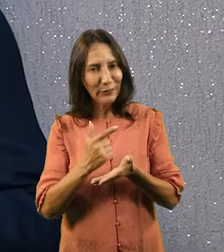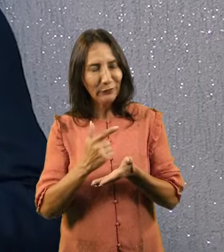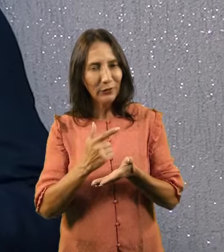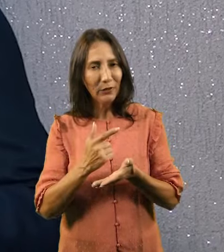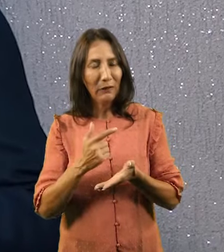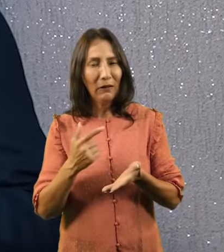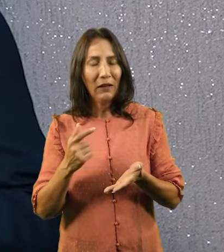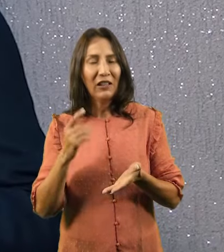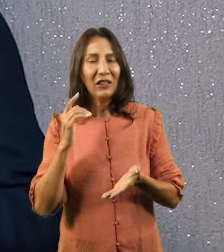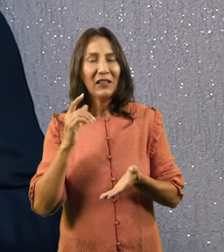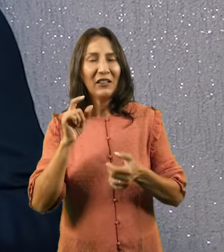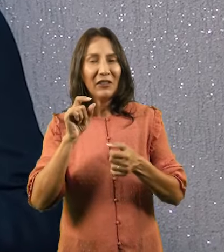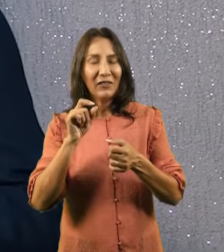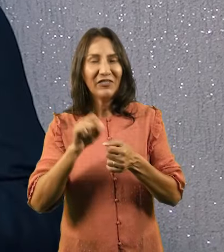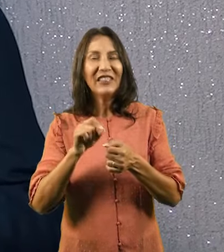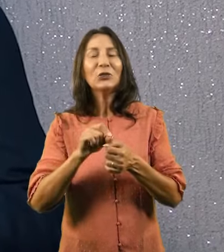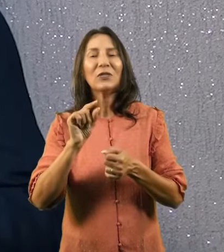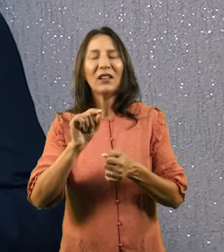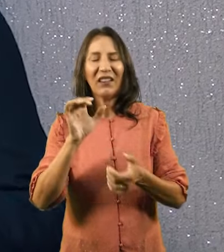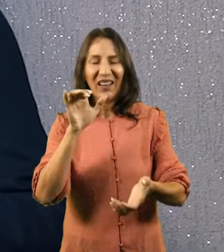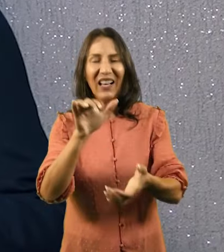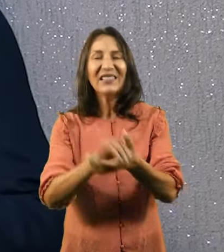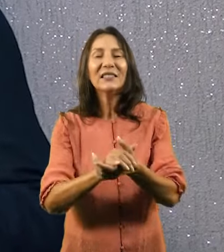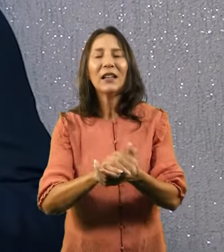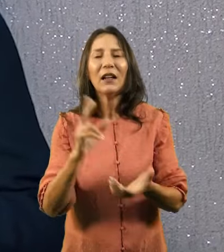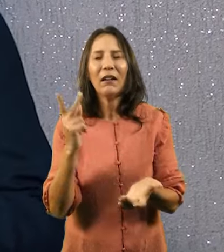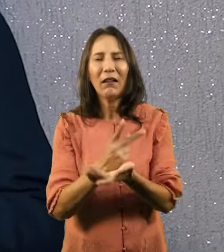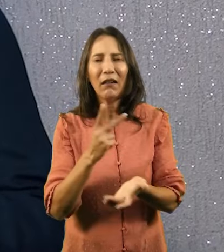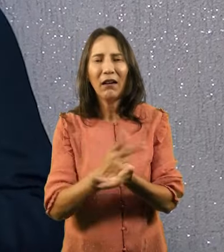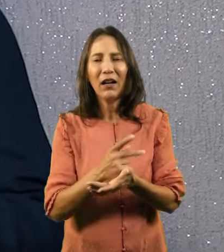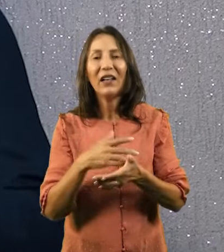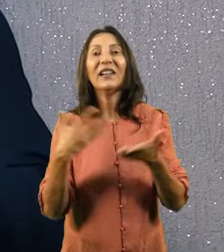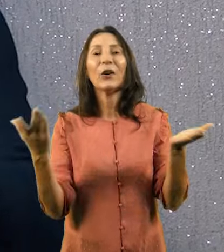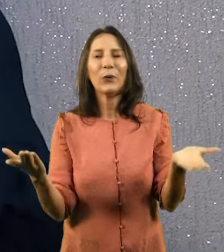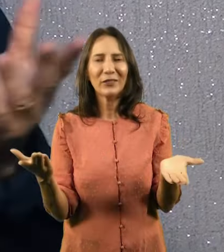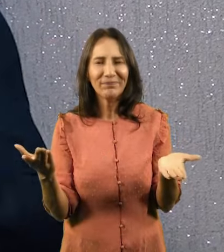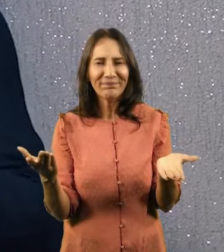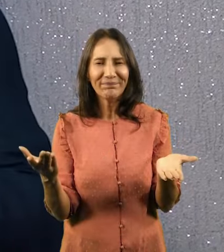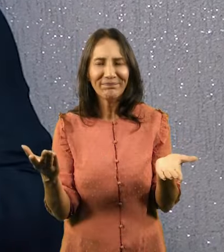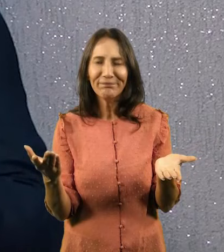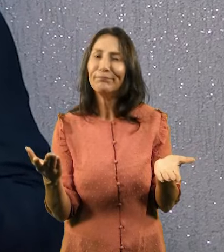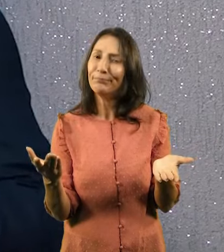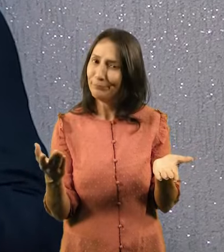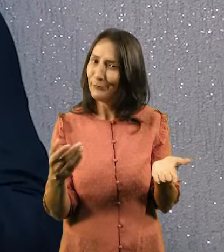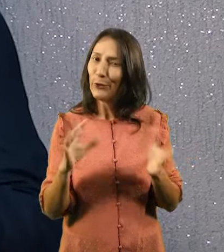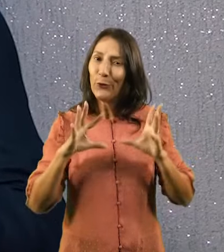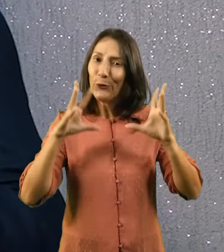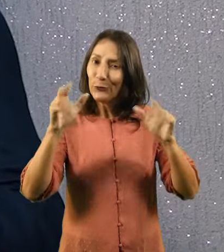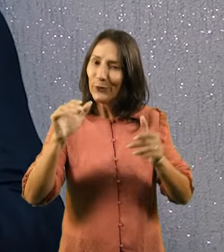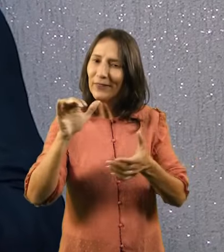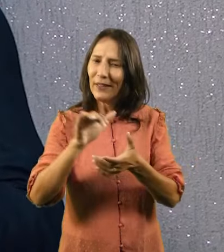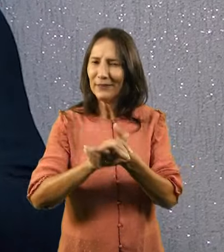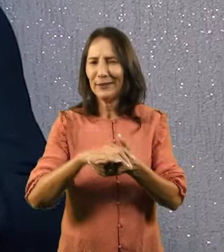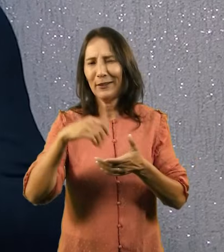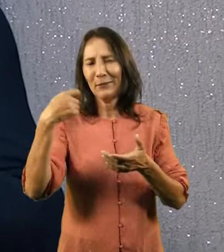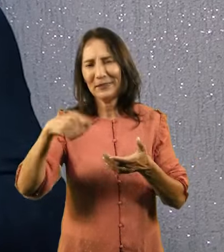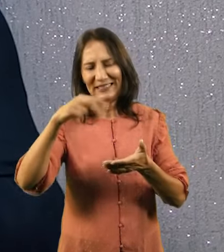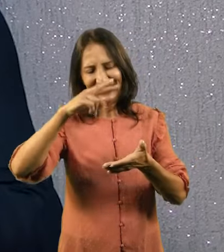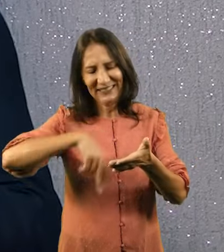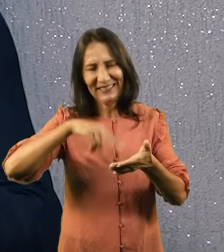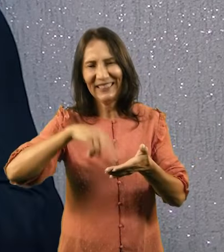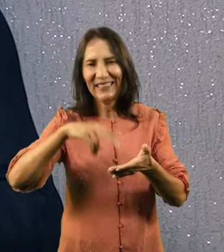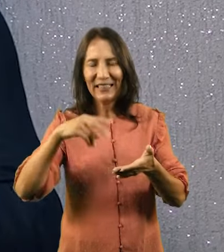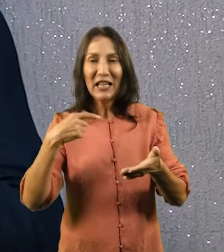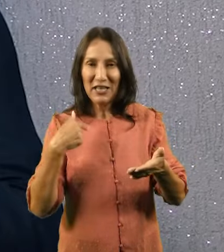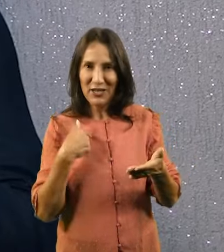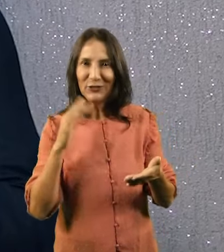Que Fazer Agora com Essa Encrenca. Esse livro é muito importante. Eu acho que todos os casais deveriam ler este livro. Eu li este livro,